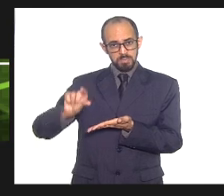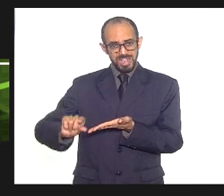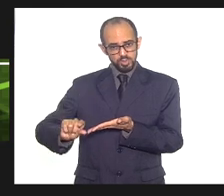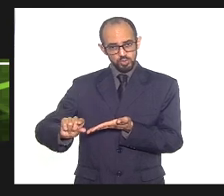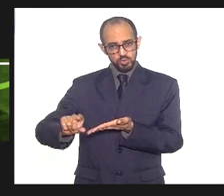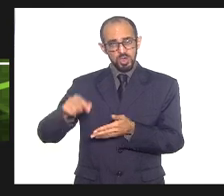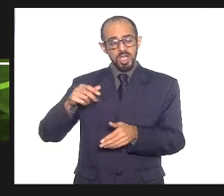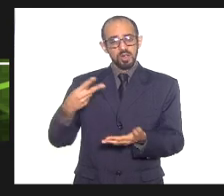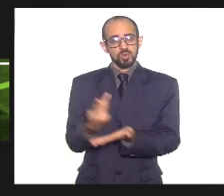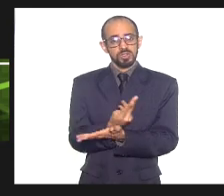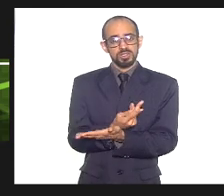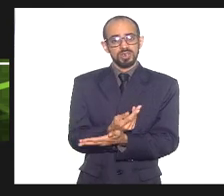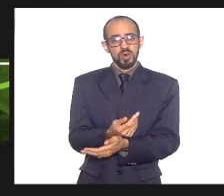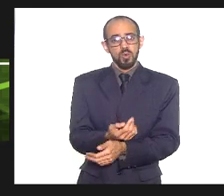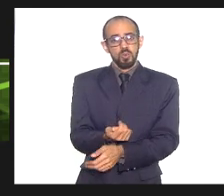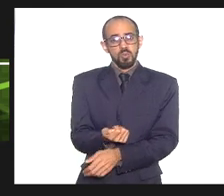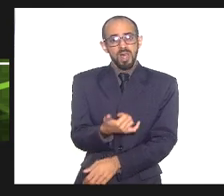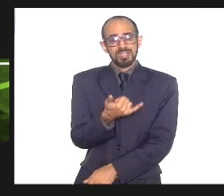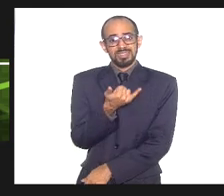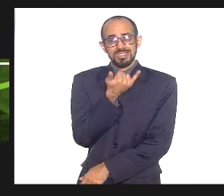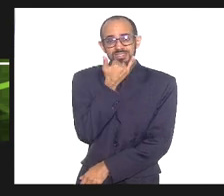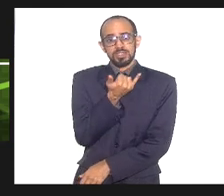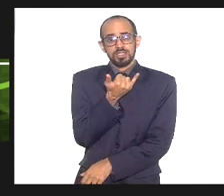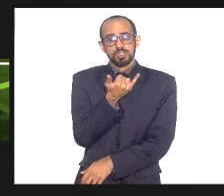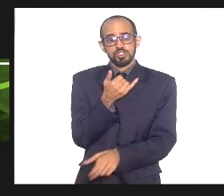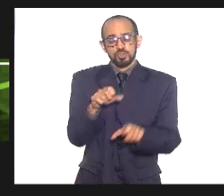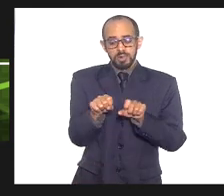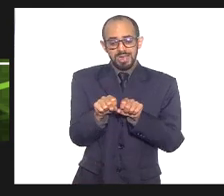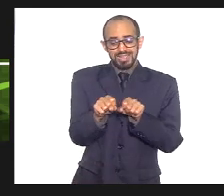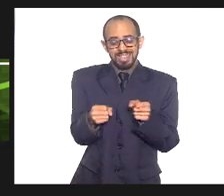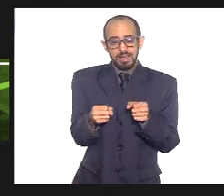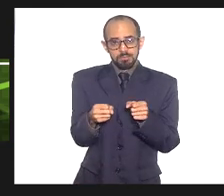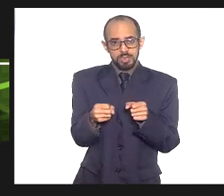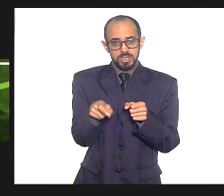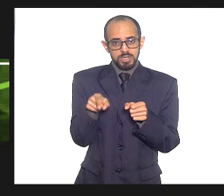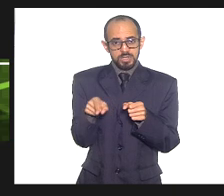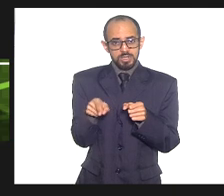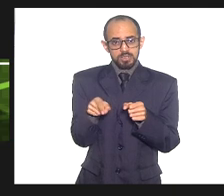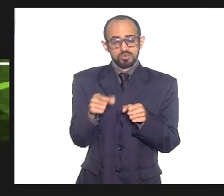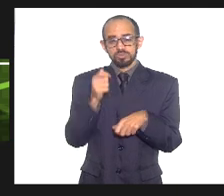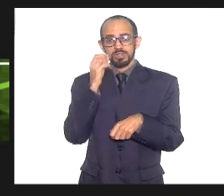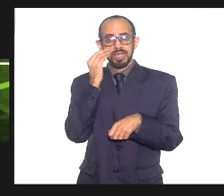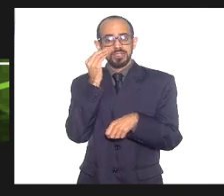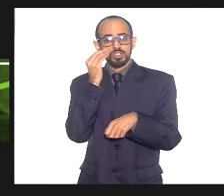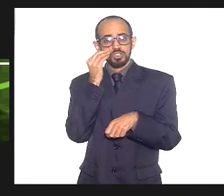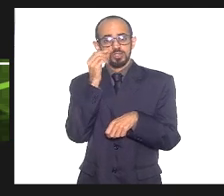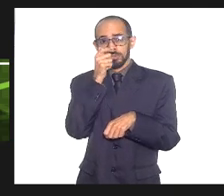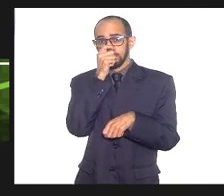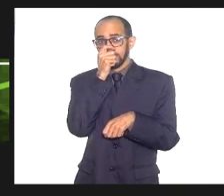um incidente com a ruptura de um riser durante um teste de pressão.